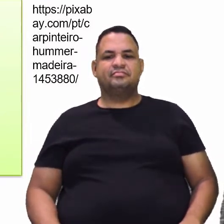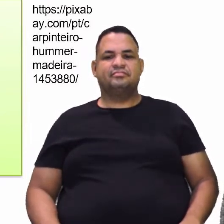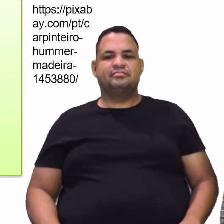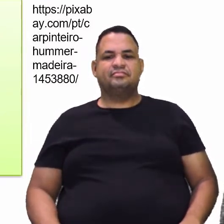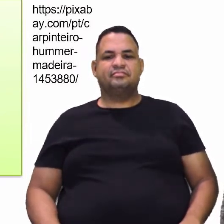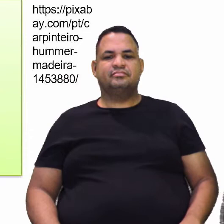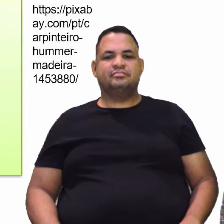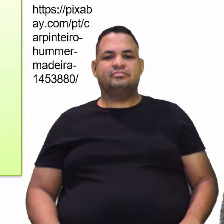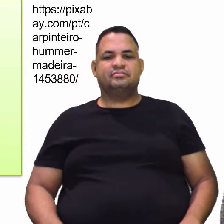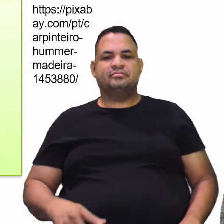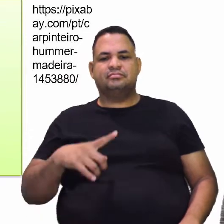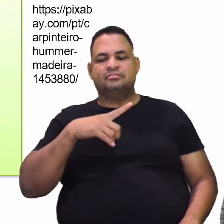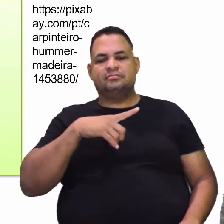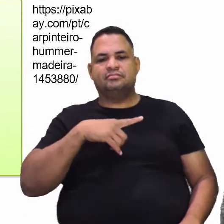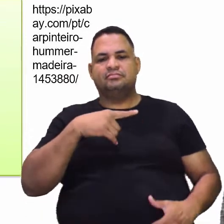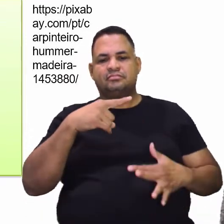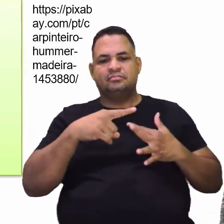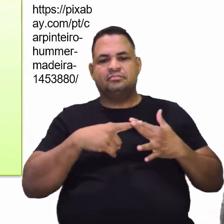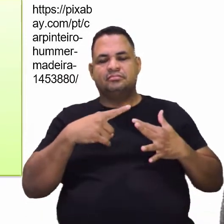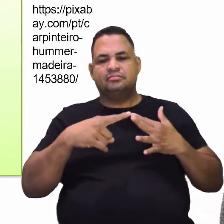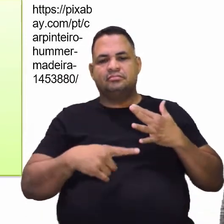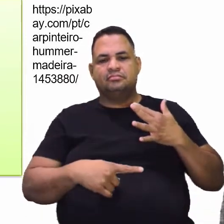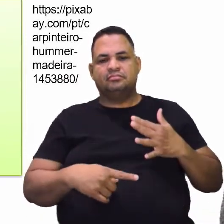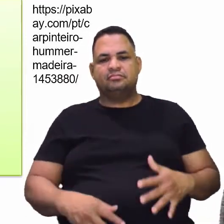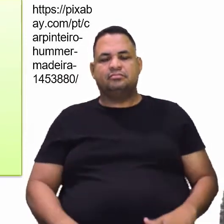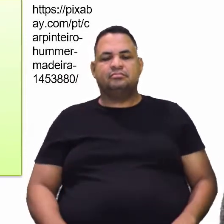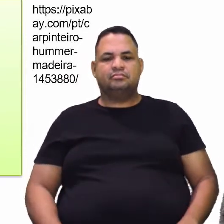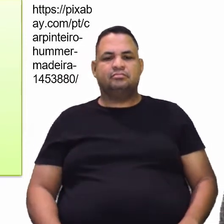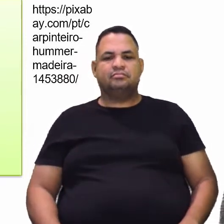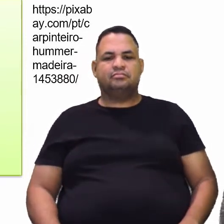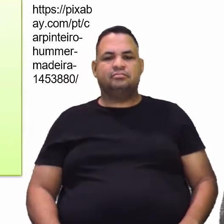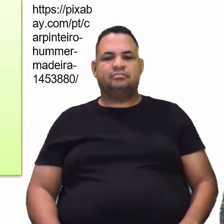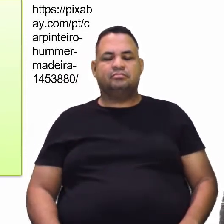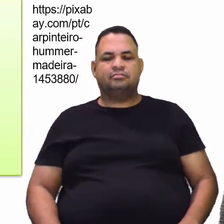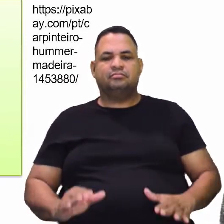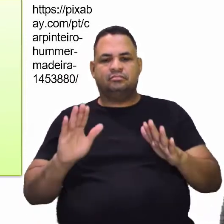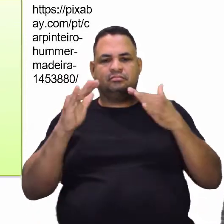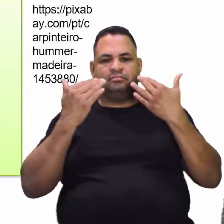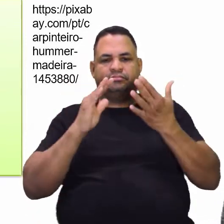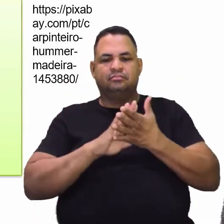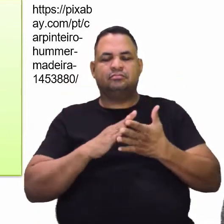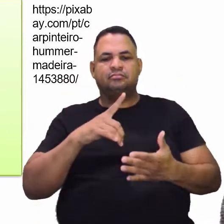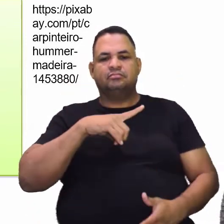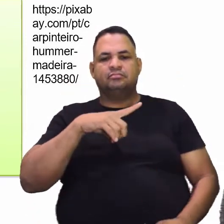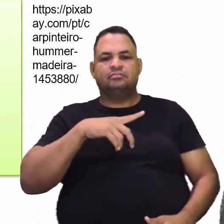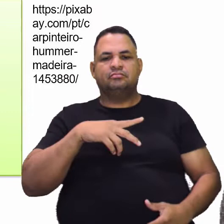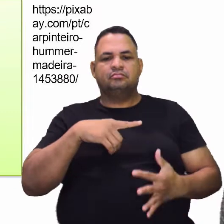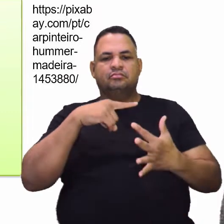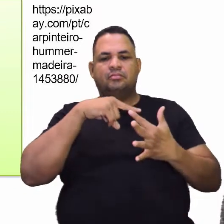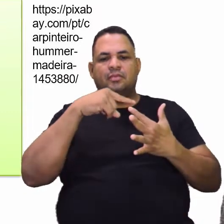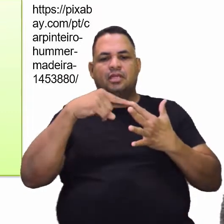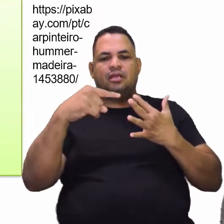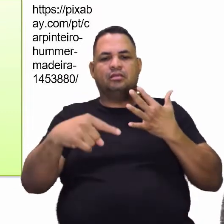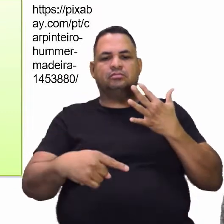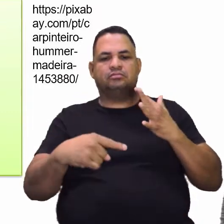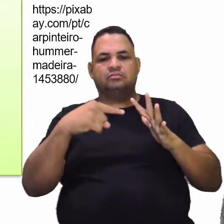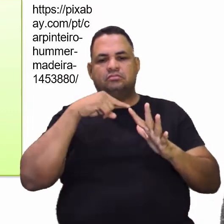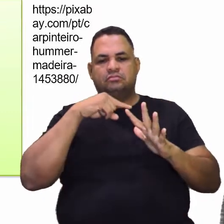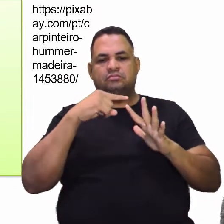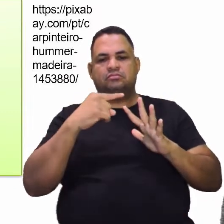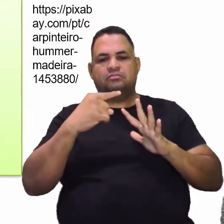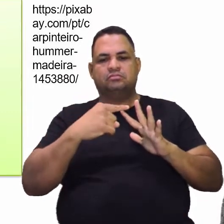porque a pessoa fala, ah, terminou com Y, tá, vou fazer isso, pá. Não. Presta atenção que quando você tem vogal e